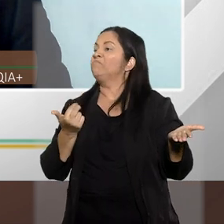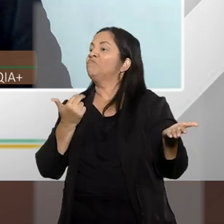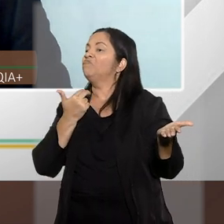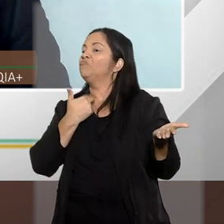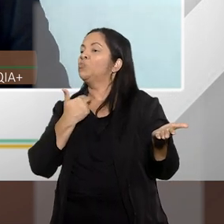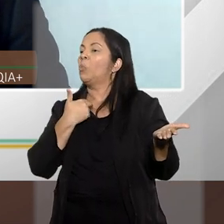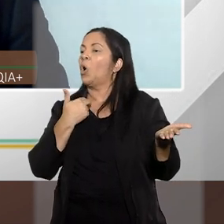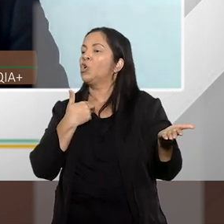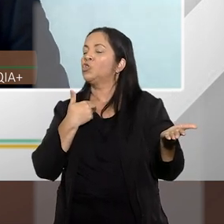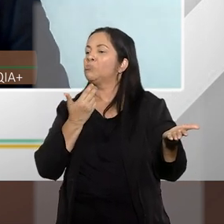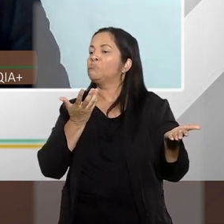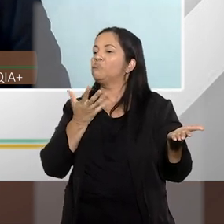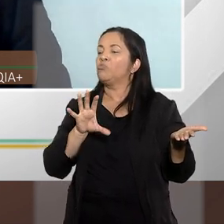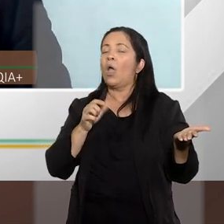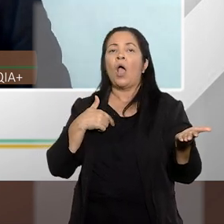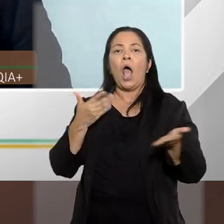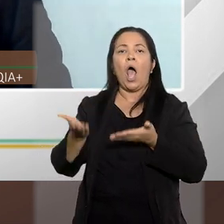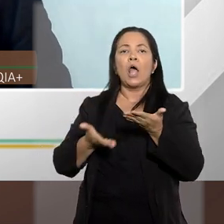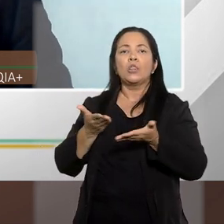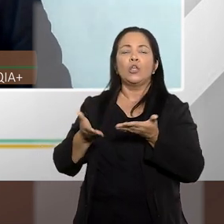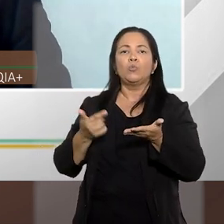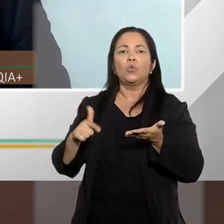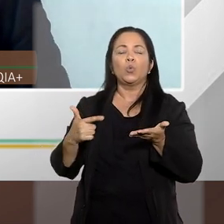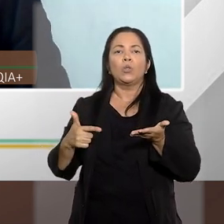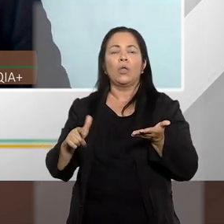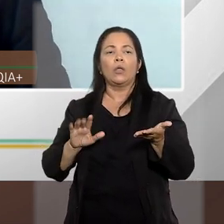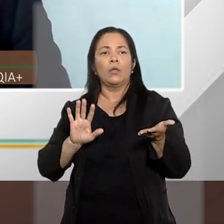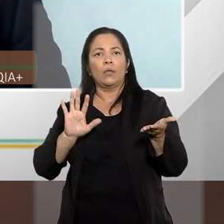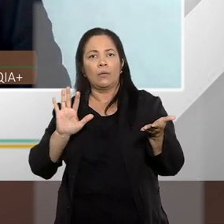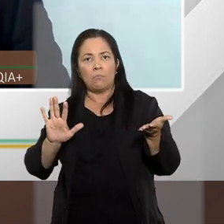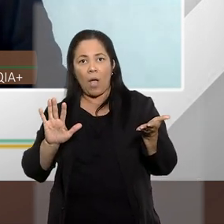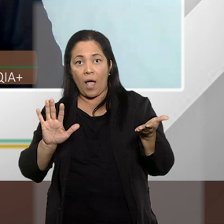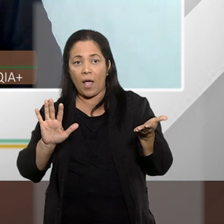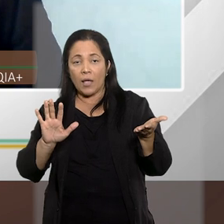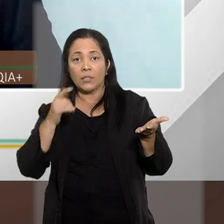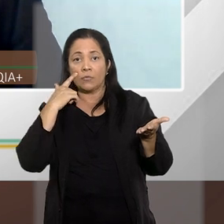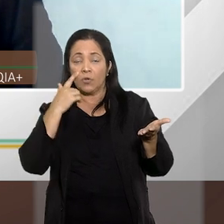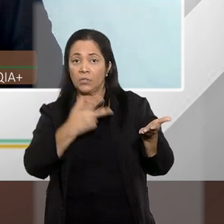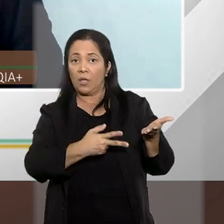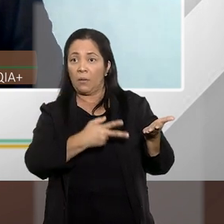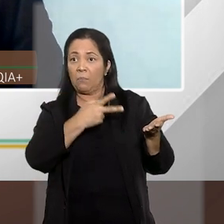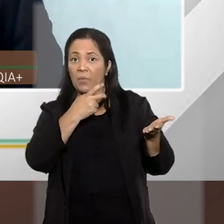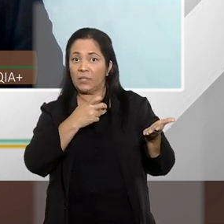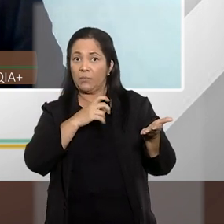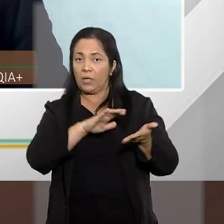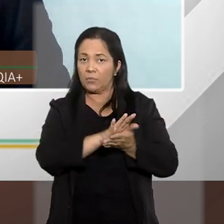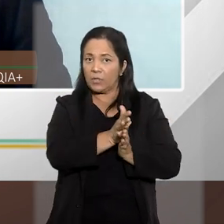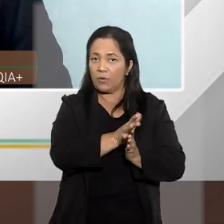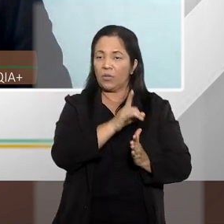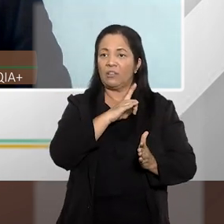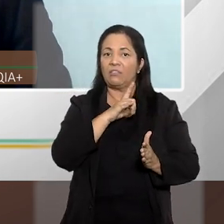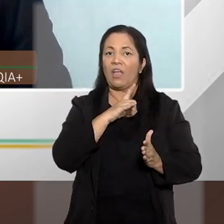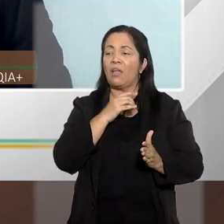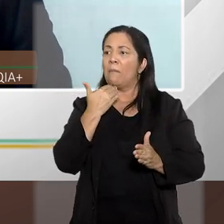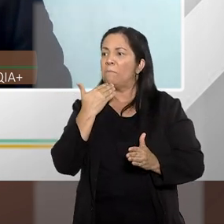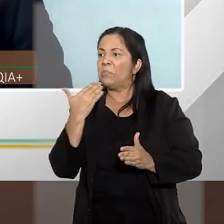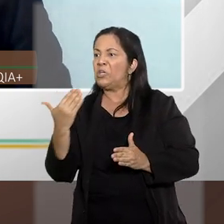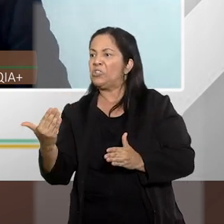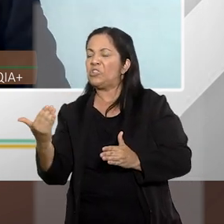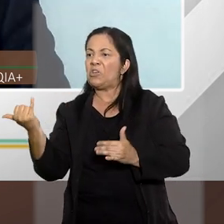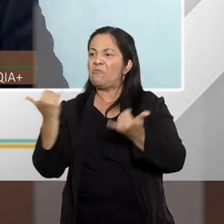na verdade, pode acontecer de não ser uma recusa expressa, mas de se criarem procedimentos desnecessários, ou de se pedirem